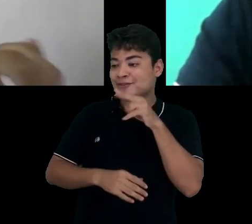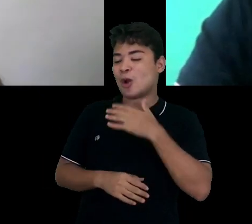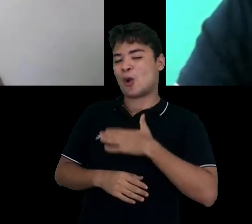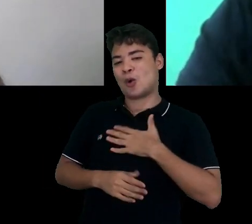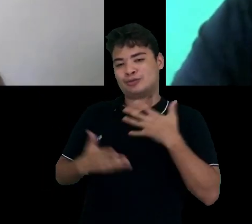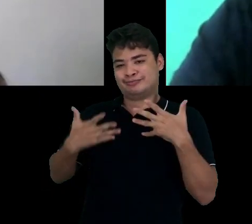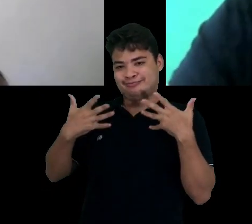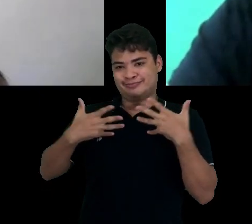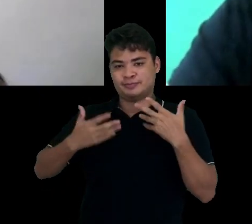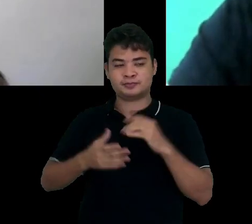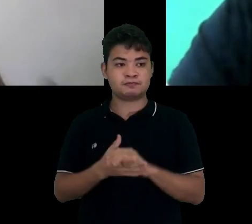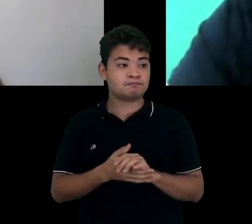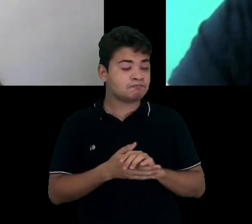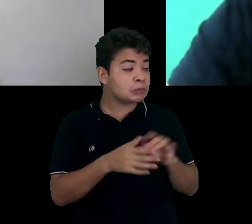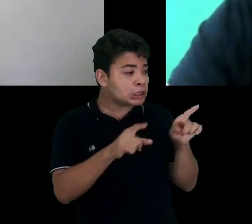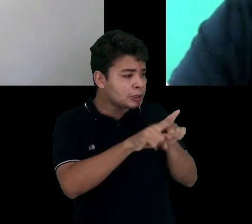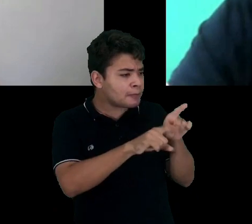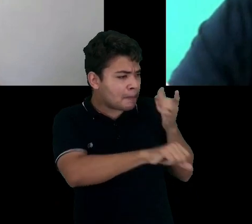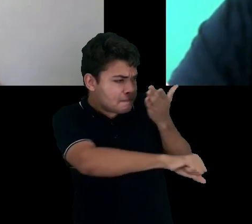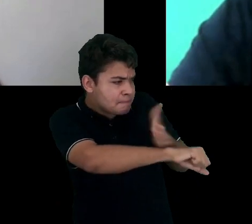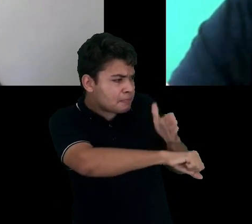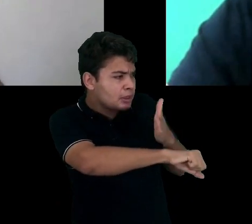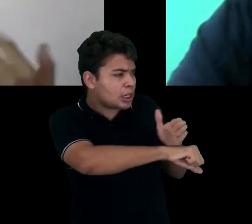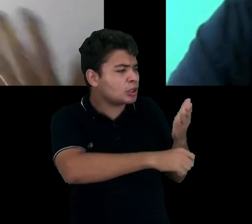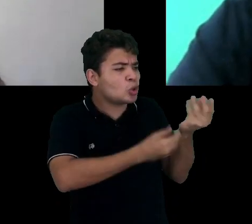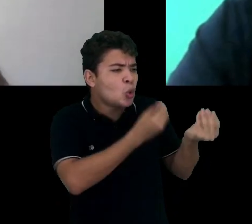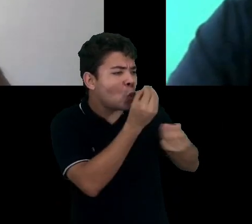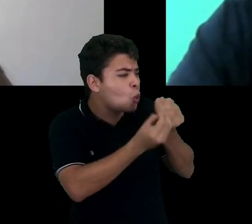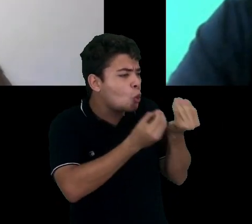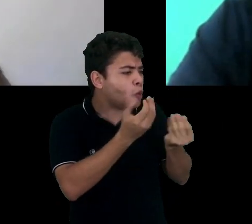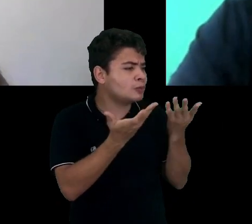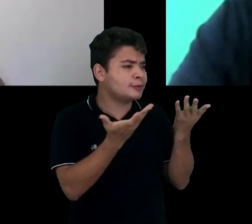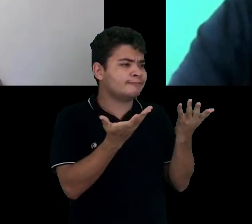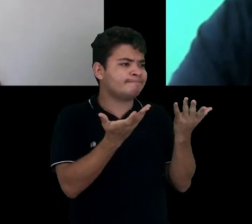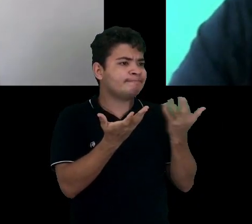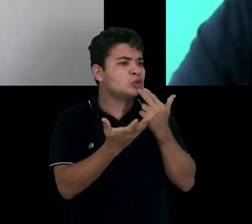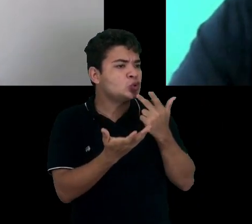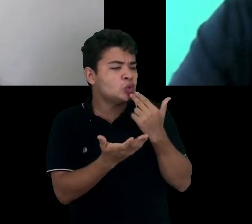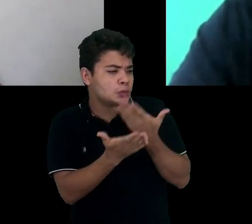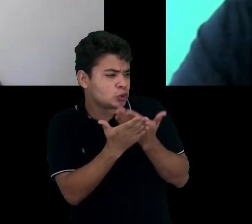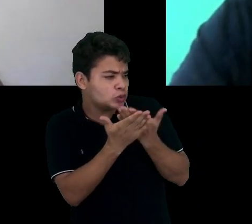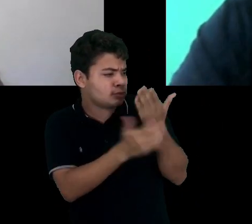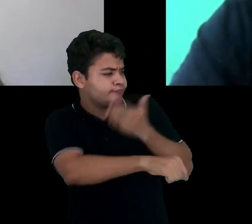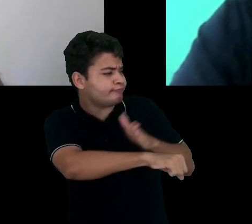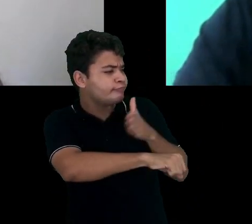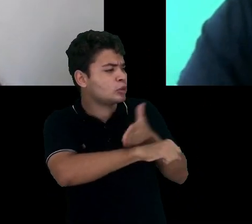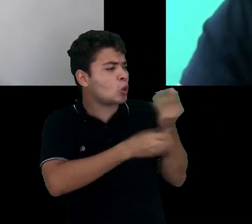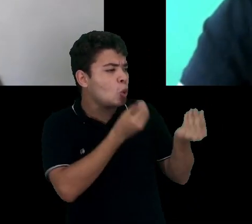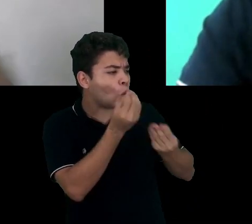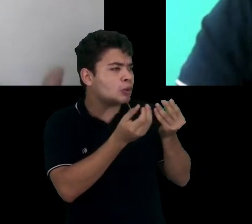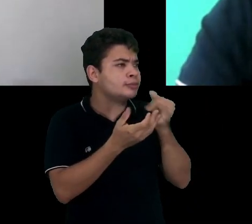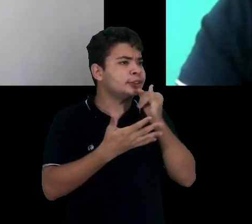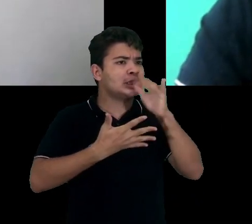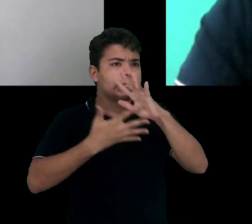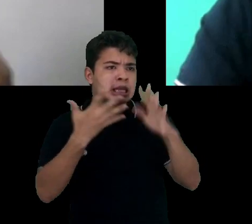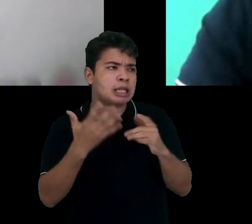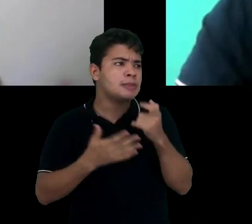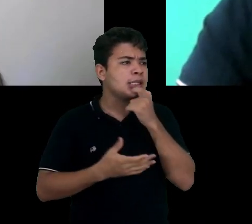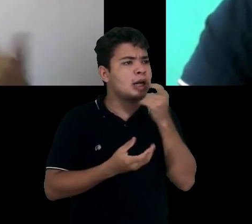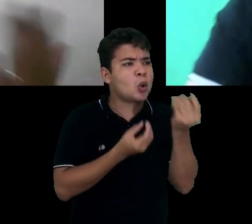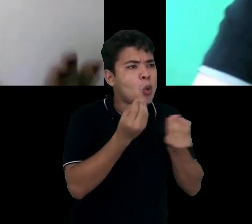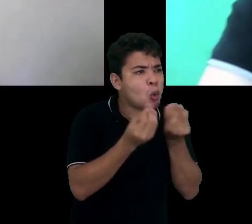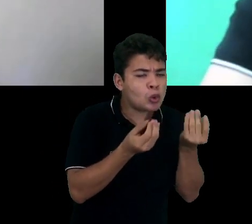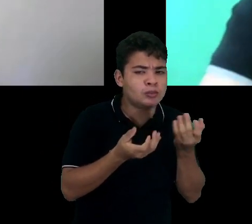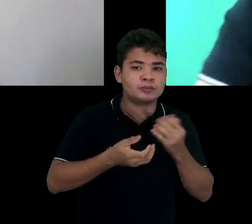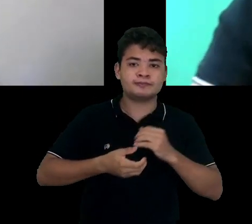a parte, né, da prática do idioma. Como você conseguiu praticar o idioma que você aprendeu, Diogo? Tanto livros,